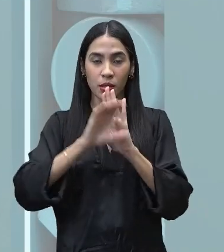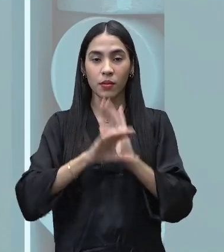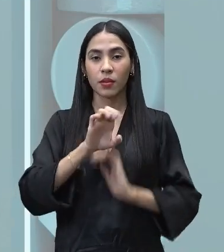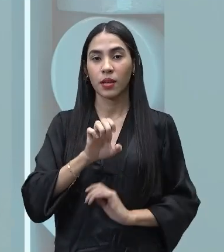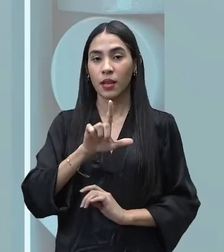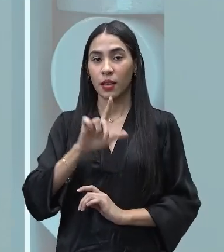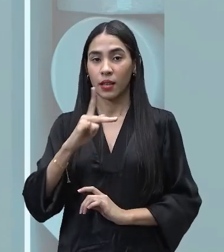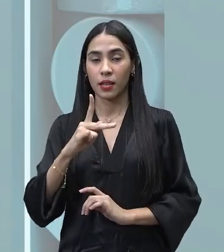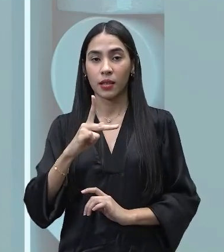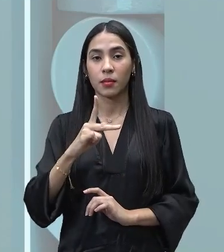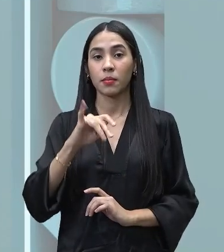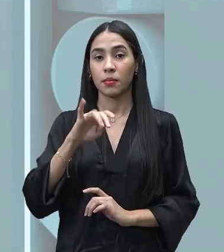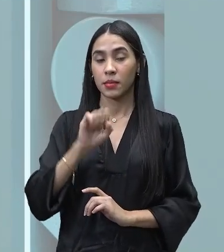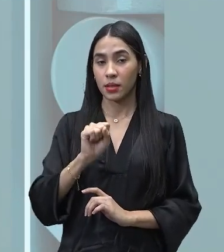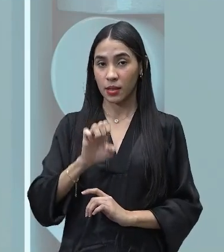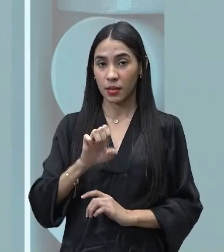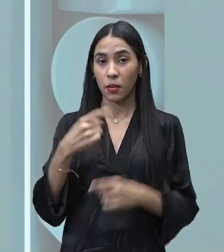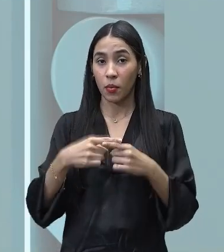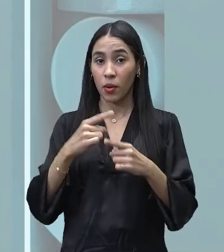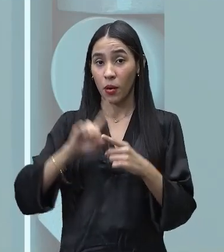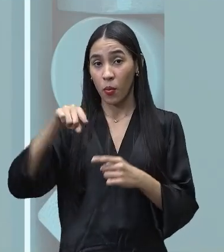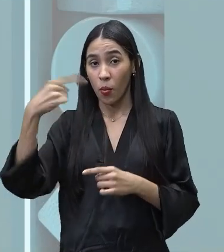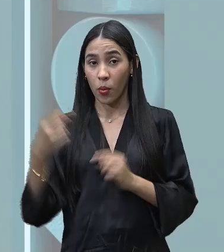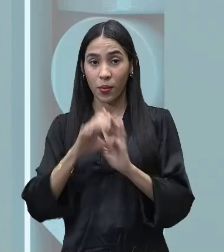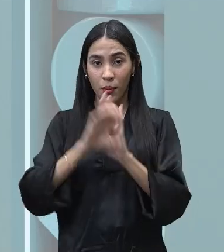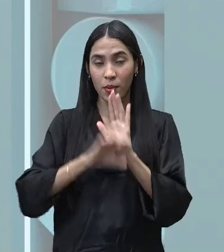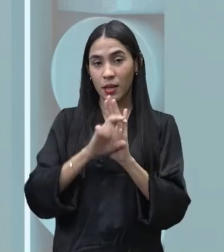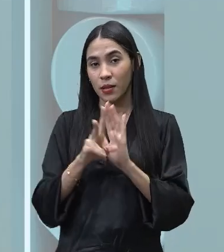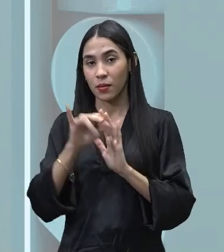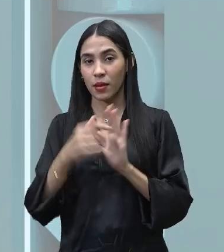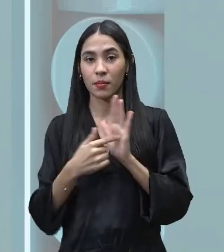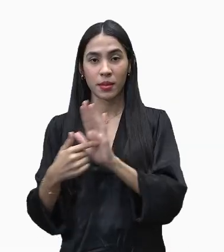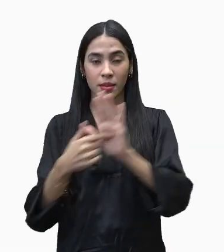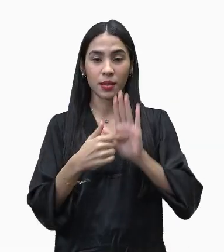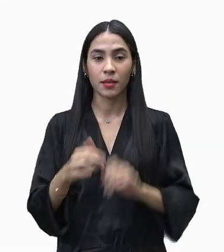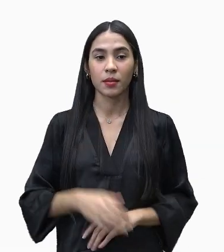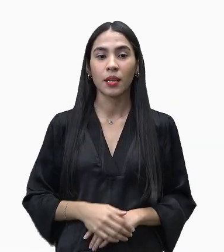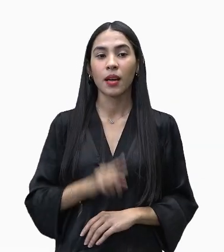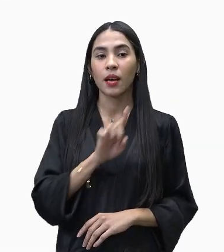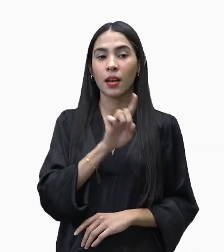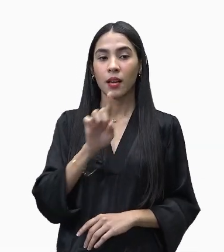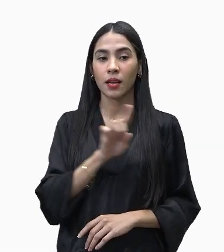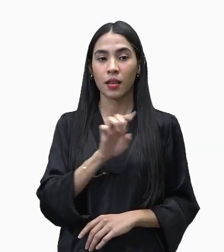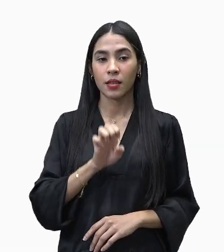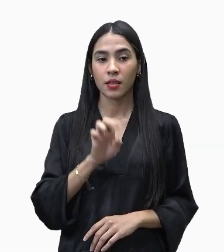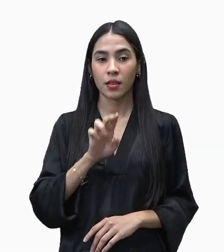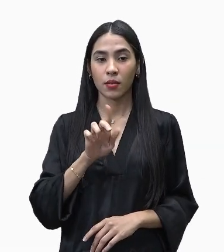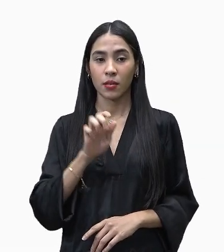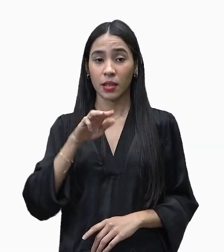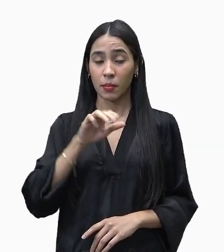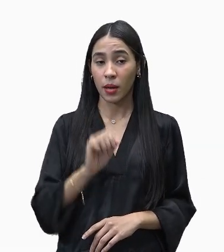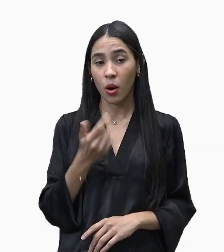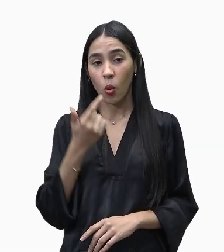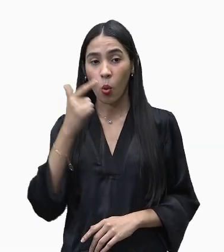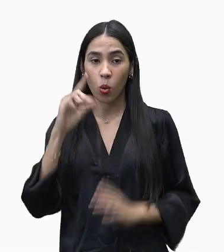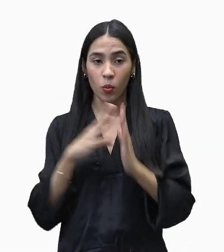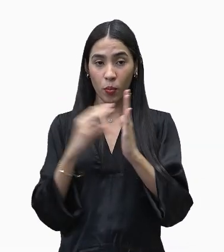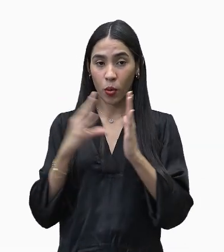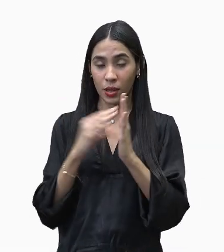elipse? Justamente por causa do próximo conceito, o conceito de zeugma, que é uma outra figura de